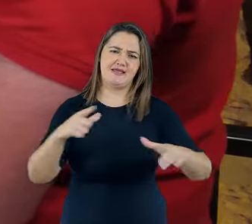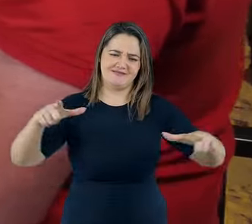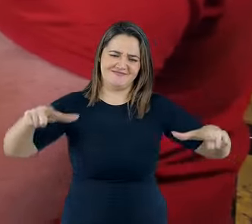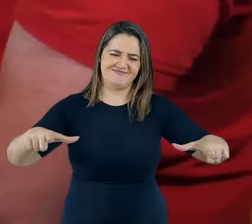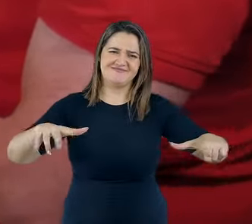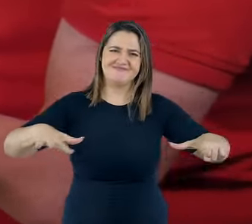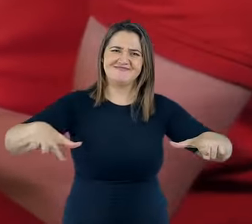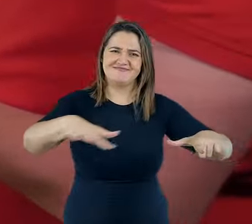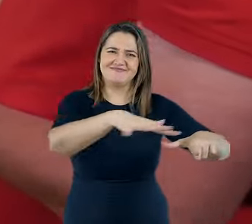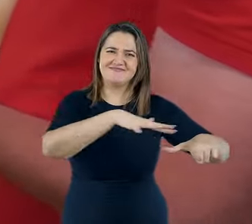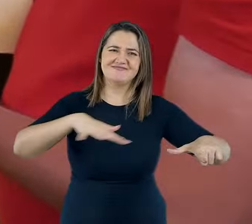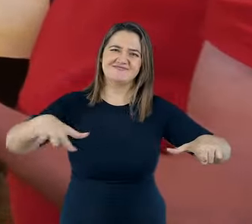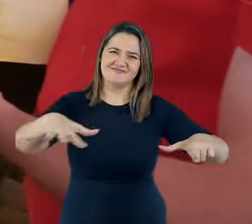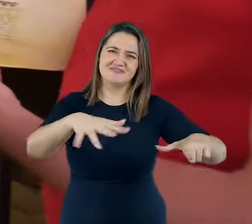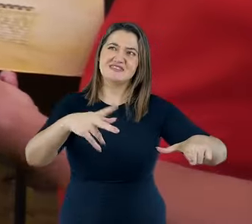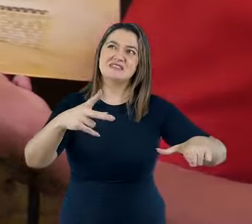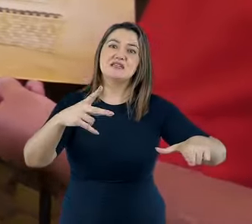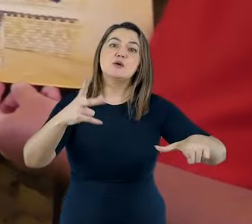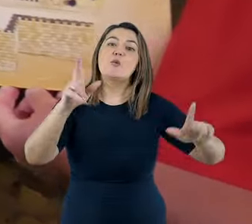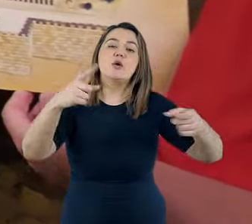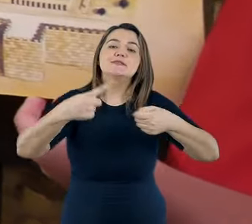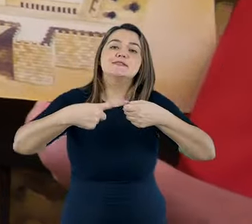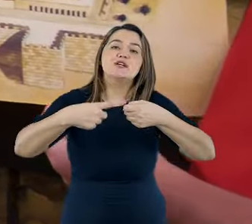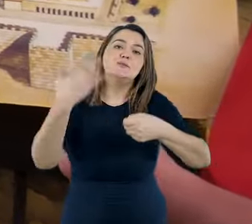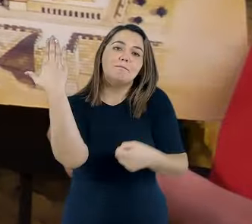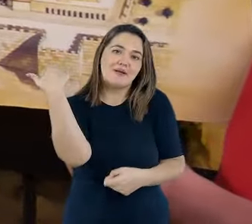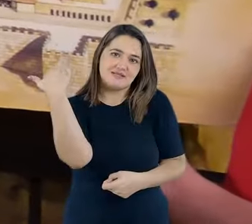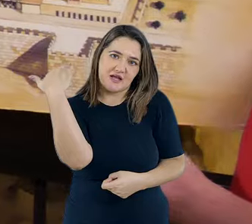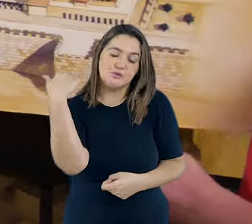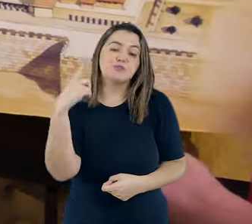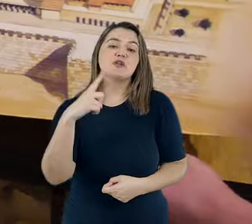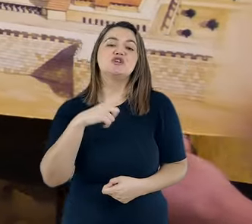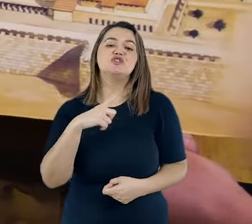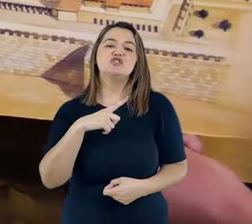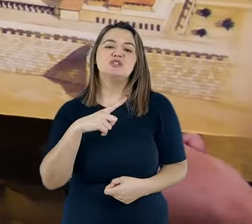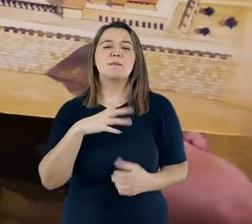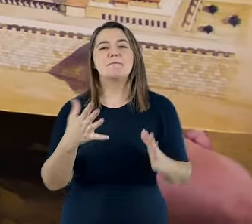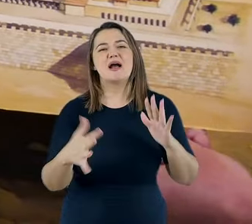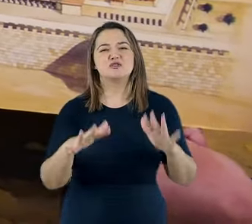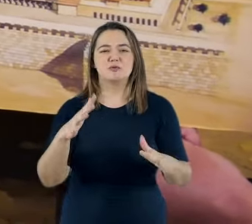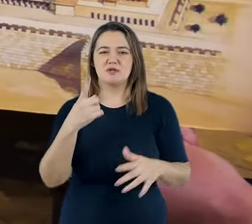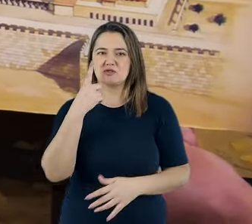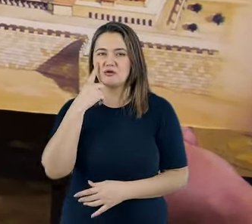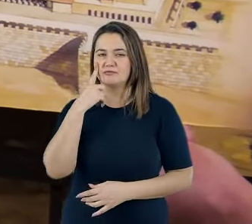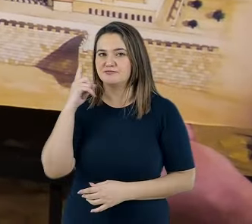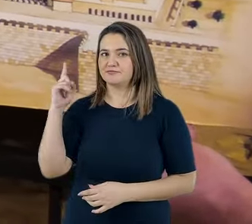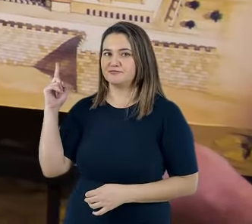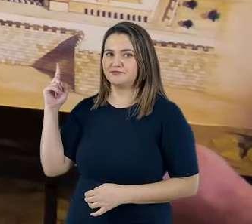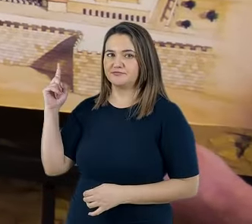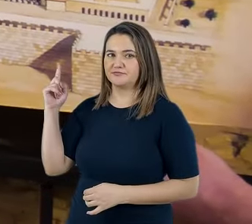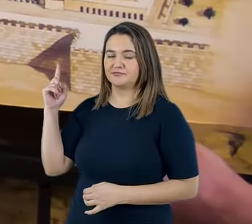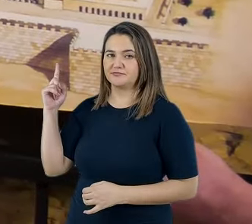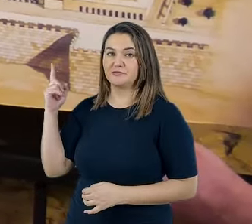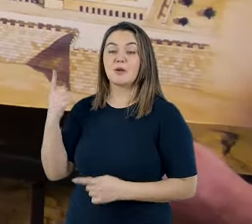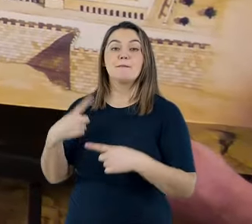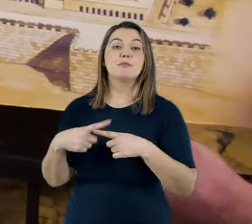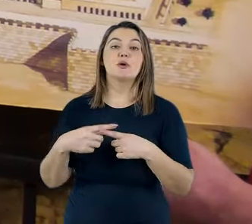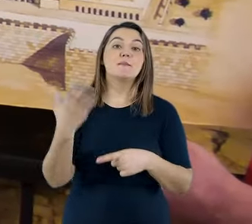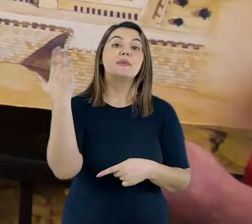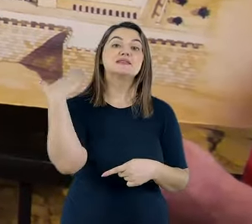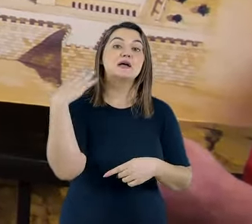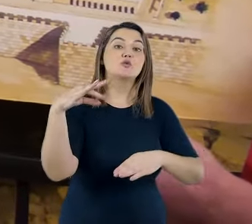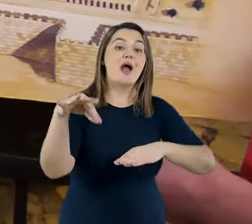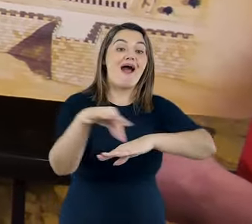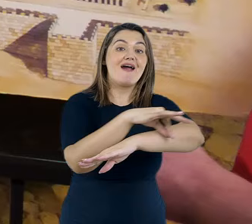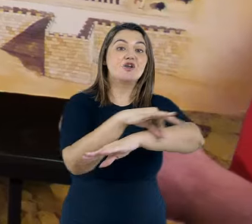cidade antiga de Jerusalém que está no Museu de Israel. E nessa maquete tem um palácio de Herodes situado mais ou menos aqui, porque no passado